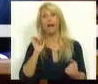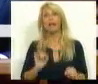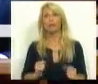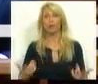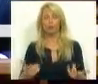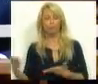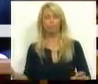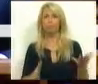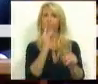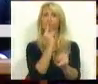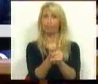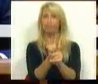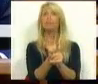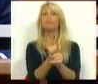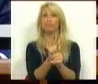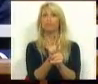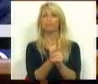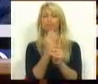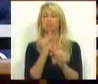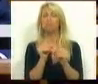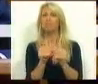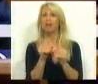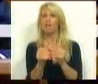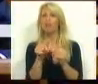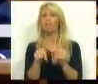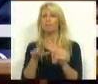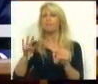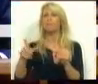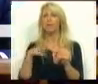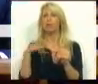certos, na devida altura, será apoiada pelos portugueses para o país.